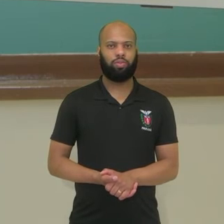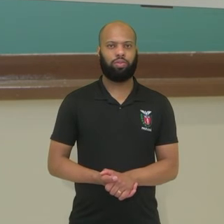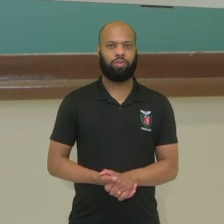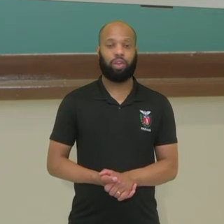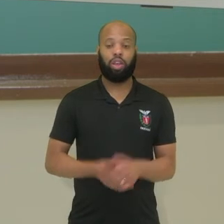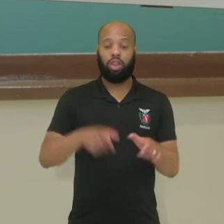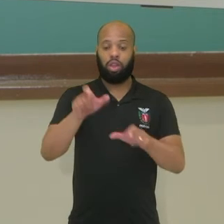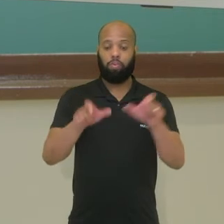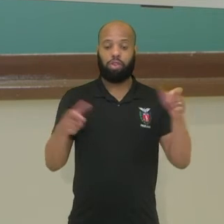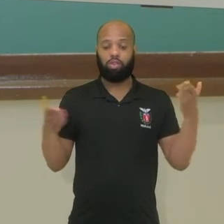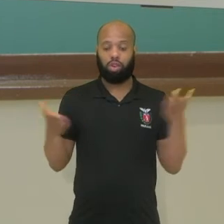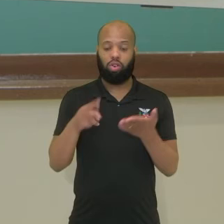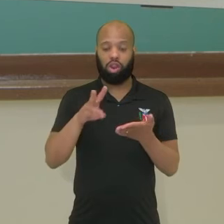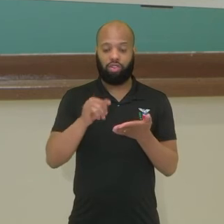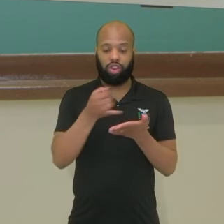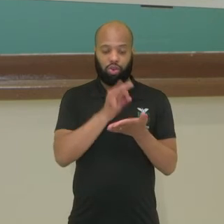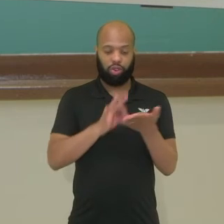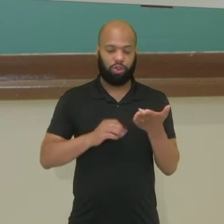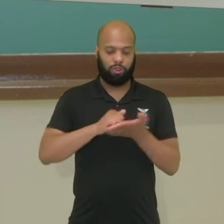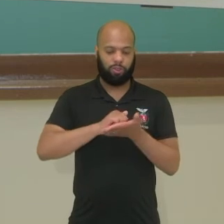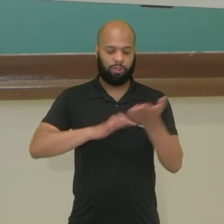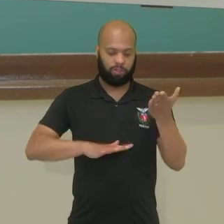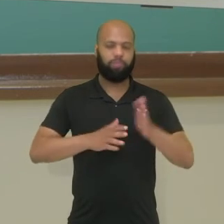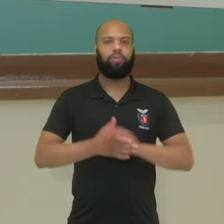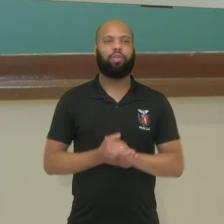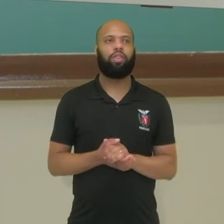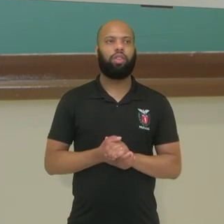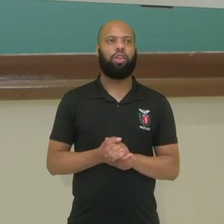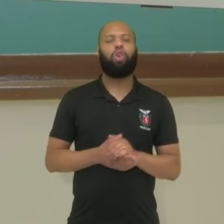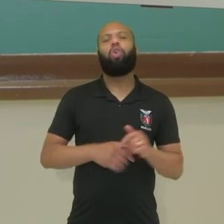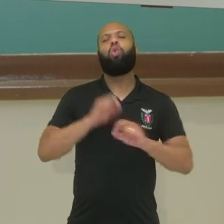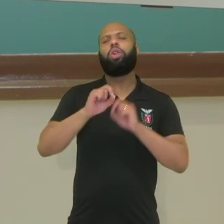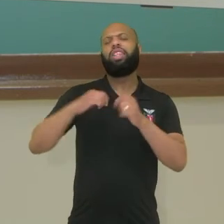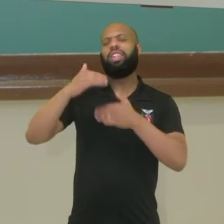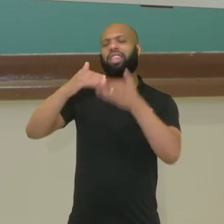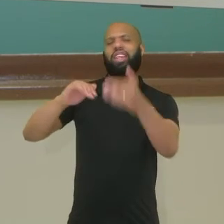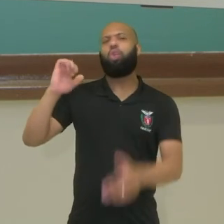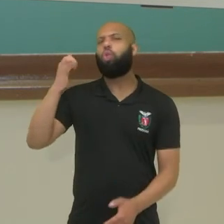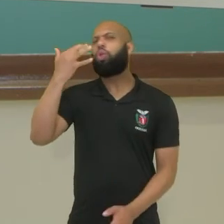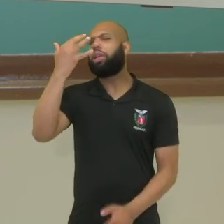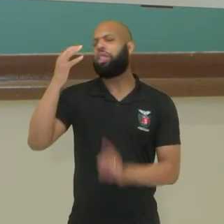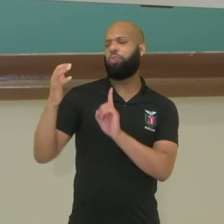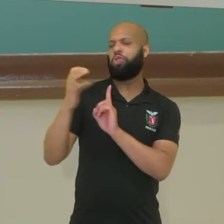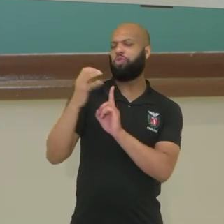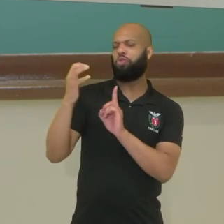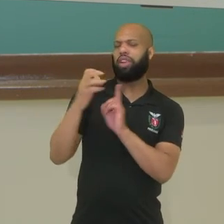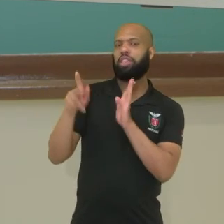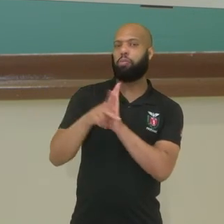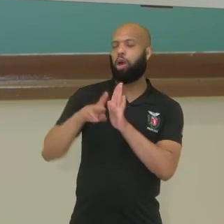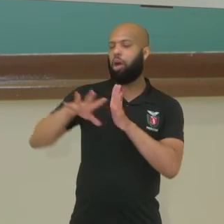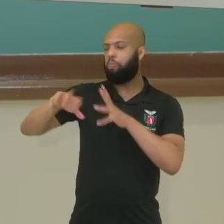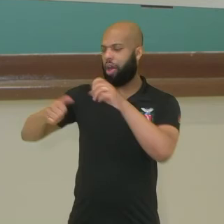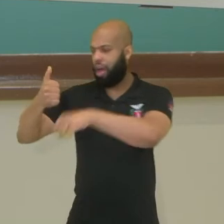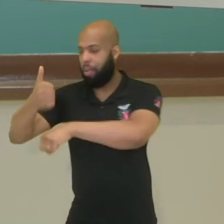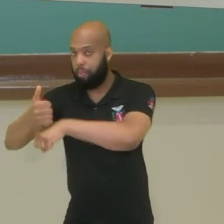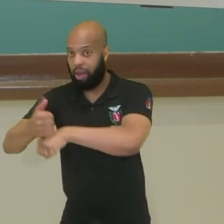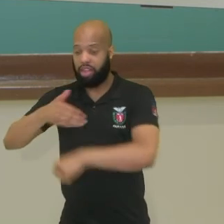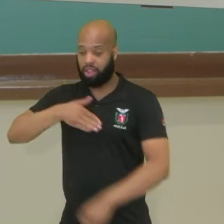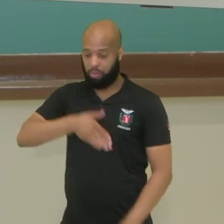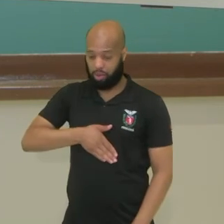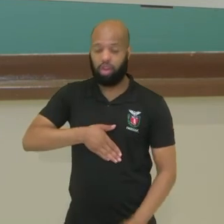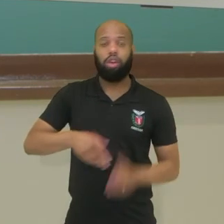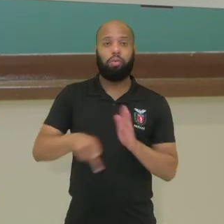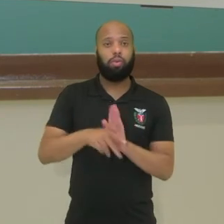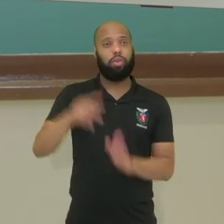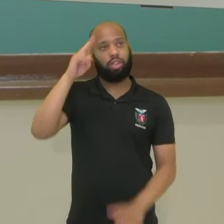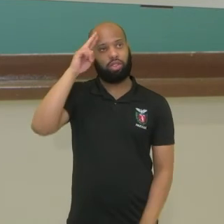Pessoal, vamos corrigir a nossa atividade, né? Quais os desdobramentos do expansionismo napoleônico para a história do